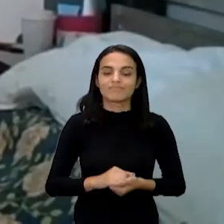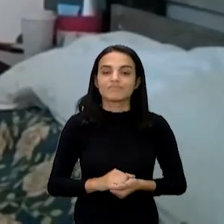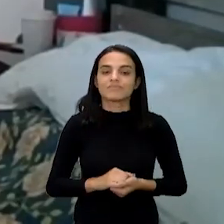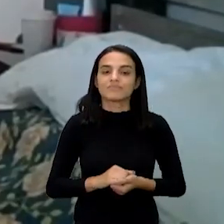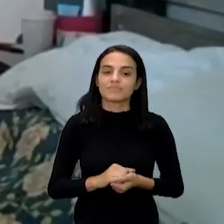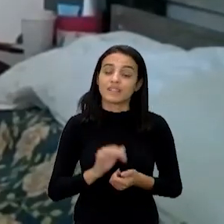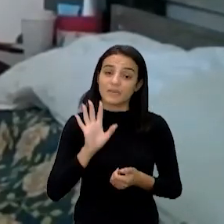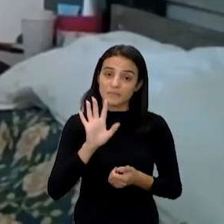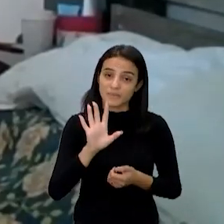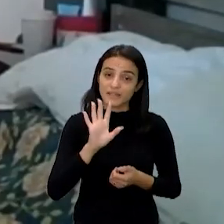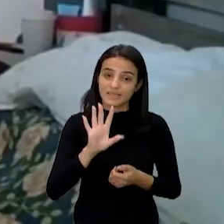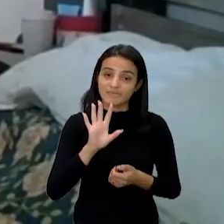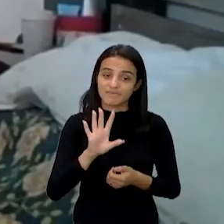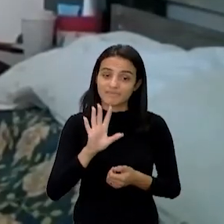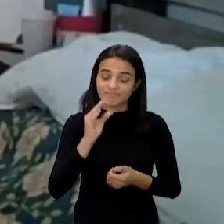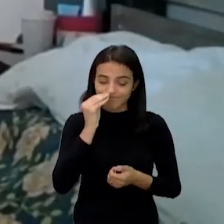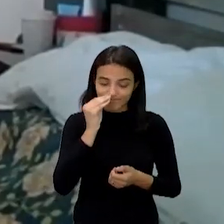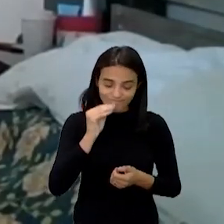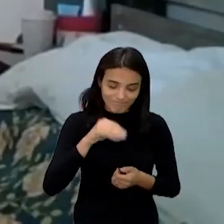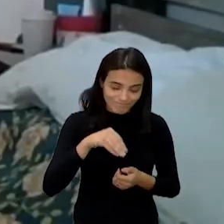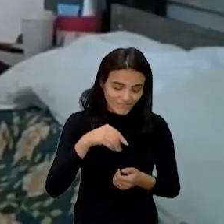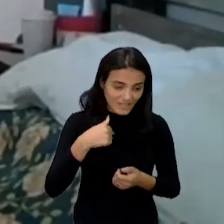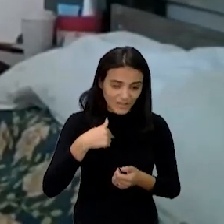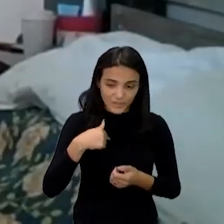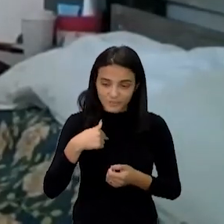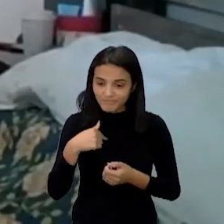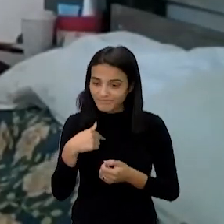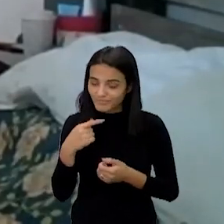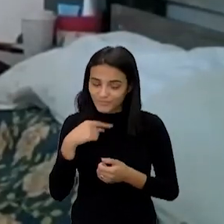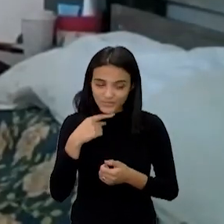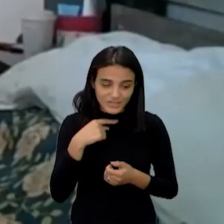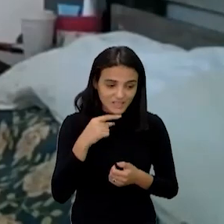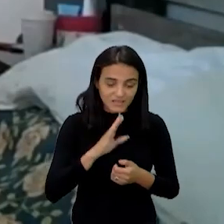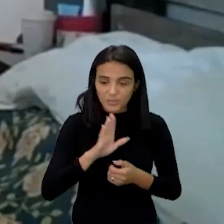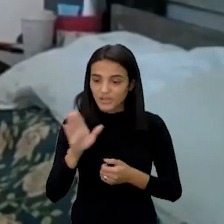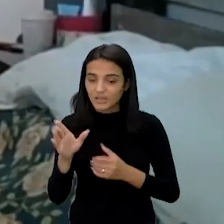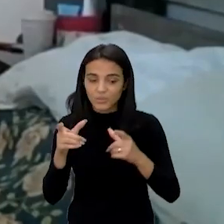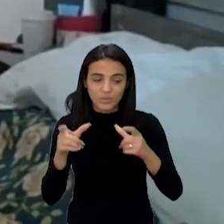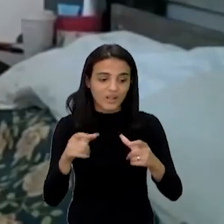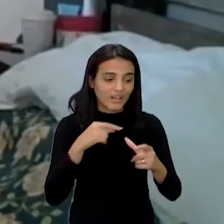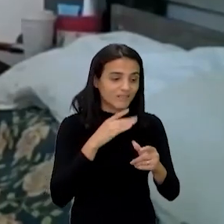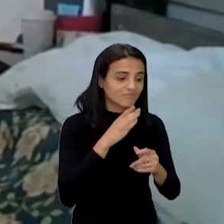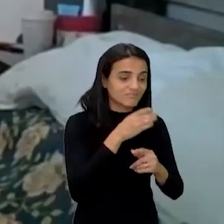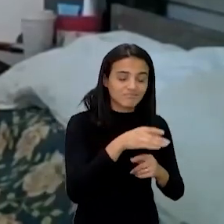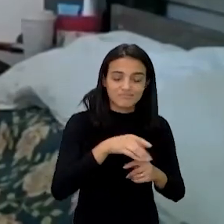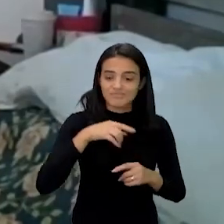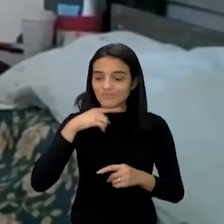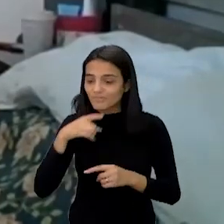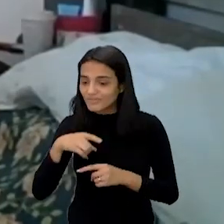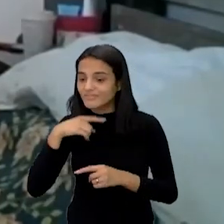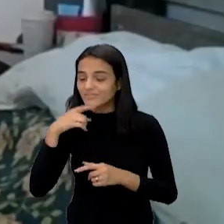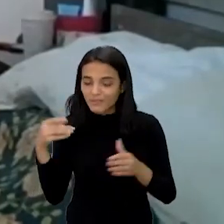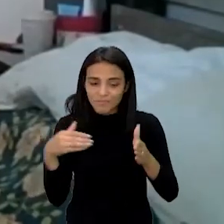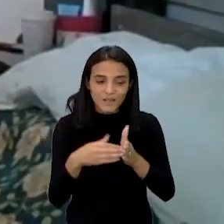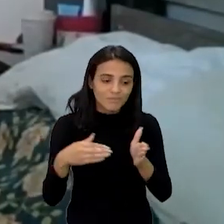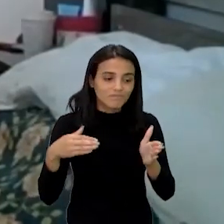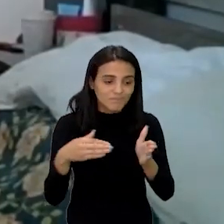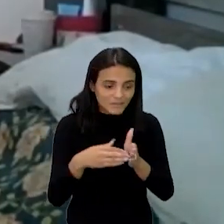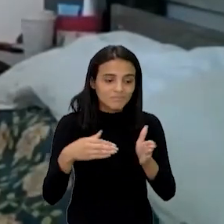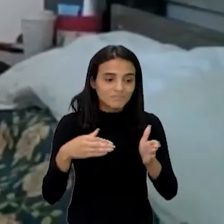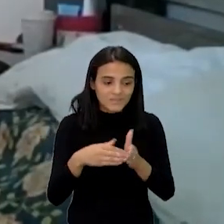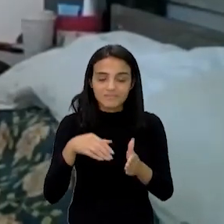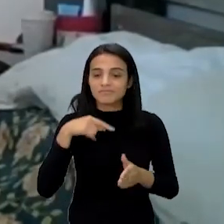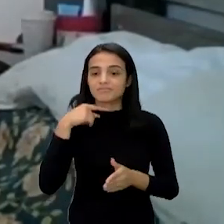a frustração era tão grande, eu já não sabia mais o que fazer e para onde ir, não conseguia, não tinha, acho que não tinha mais,